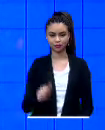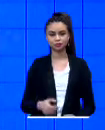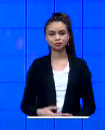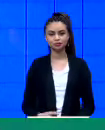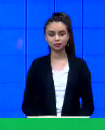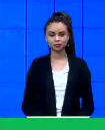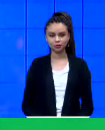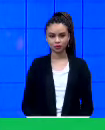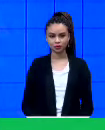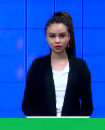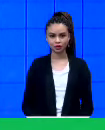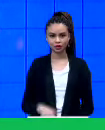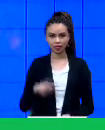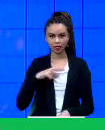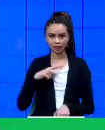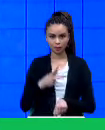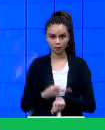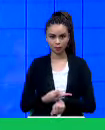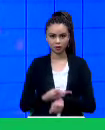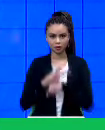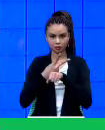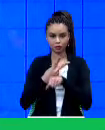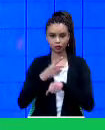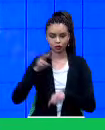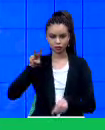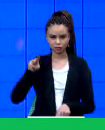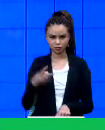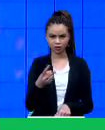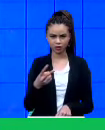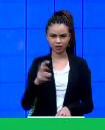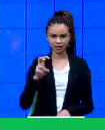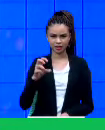2.297, que hoje tem prêmio principal de